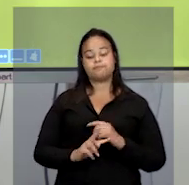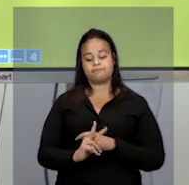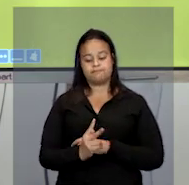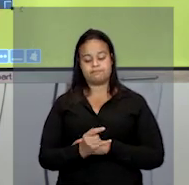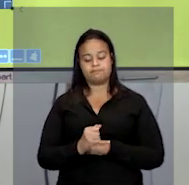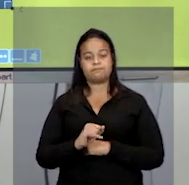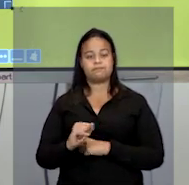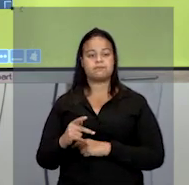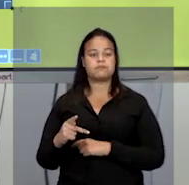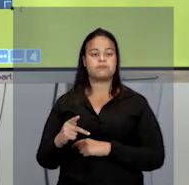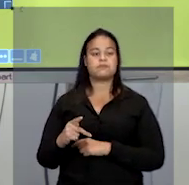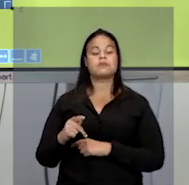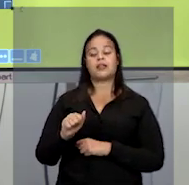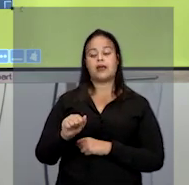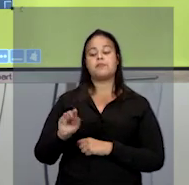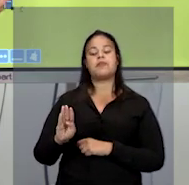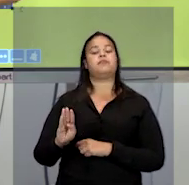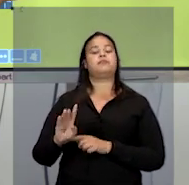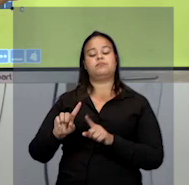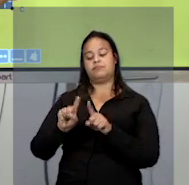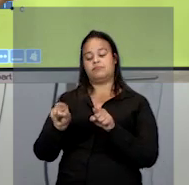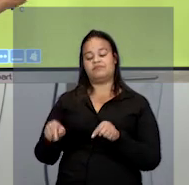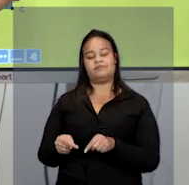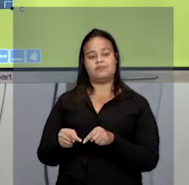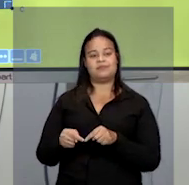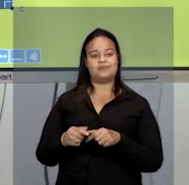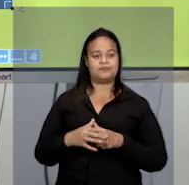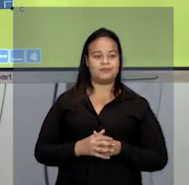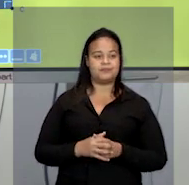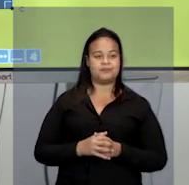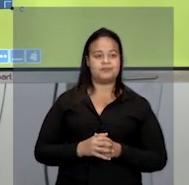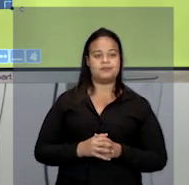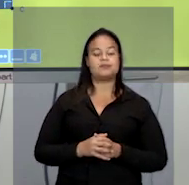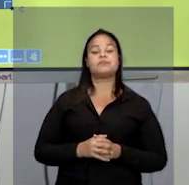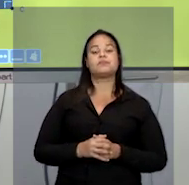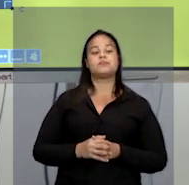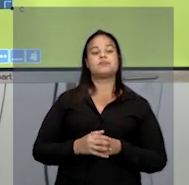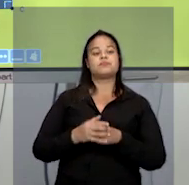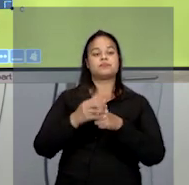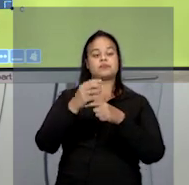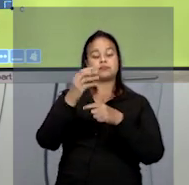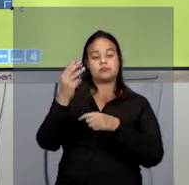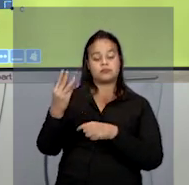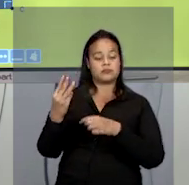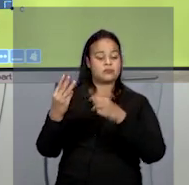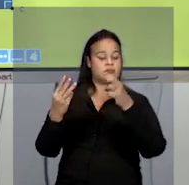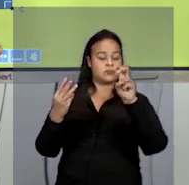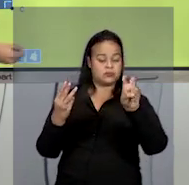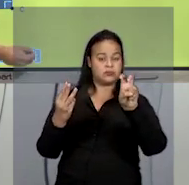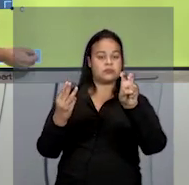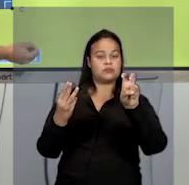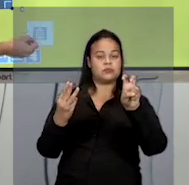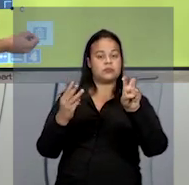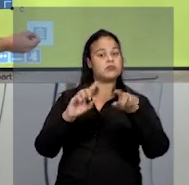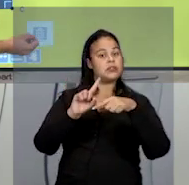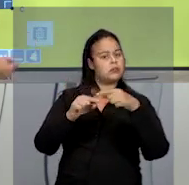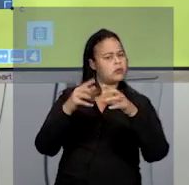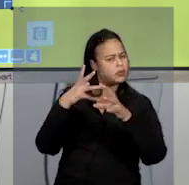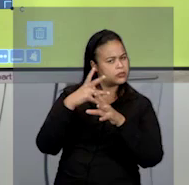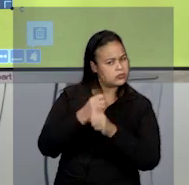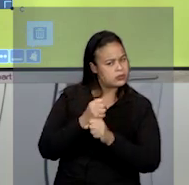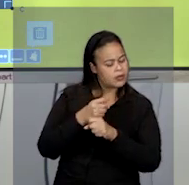Hipotenusa. Quem que é hipotenusa? AB. AB, ó. Então, é este sobre este. Mas nós vamos calcular mais para frente. Vamos só para a